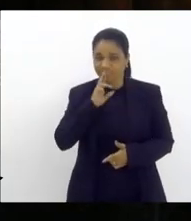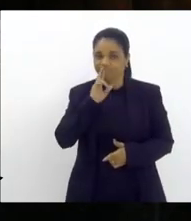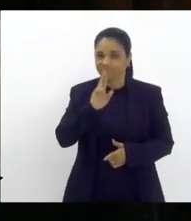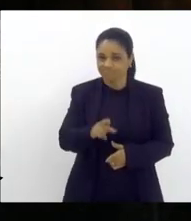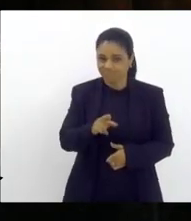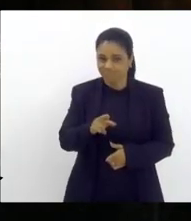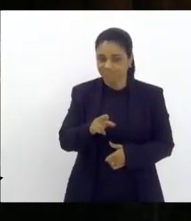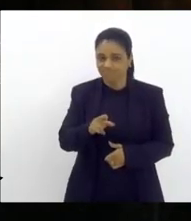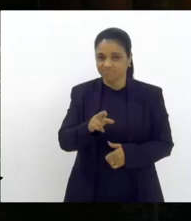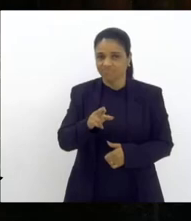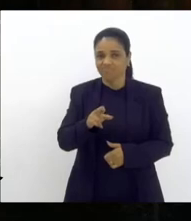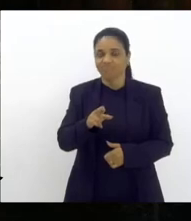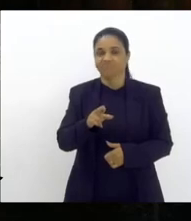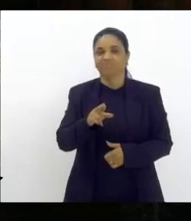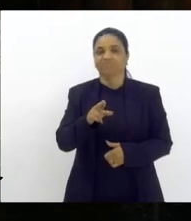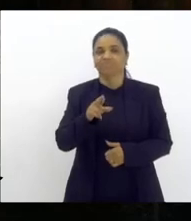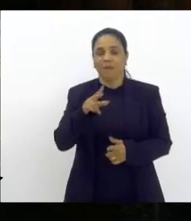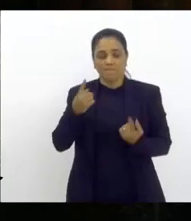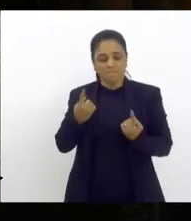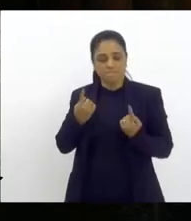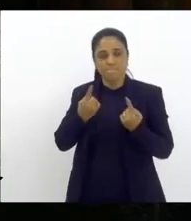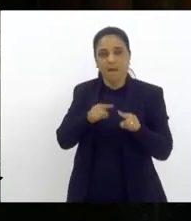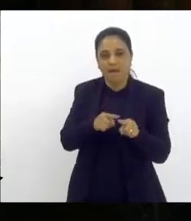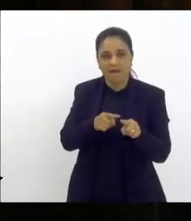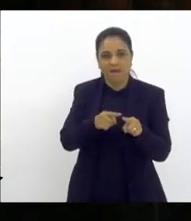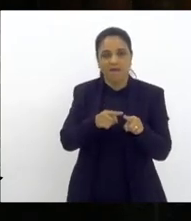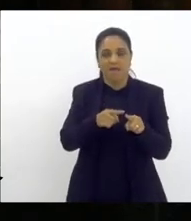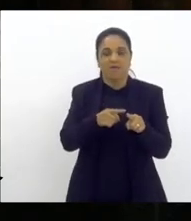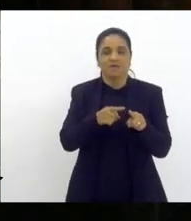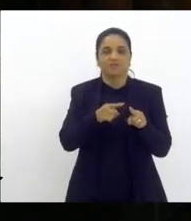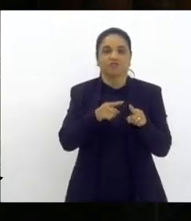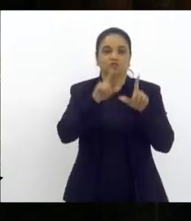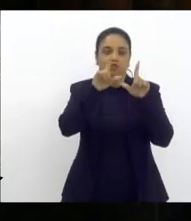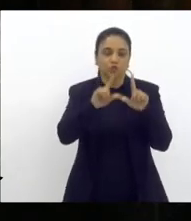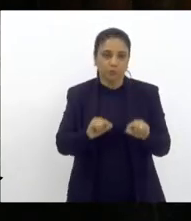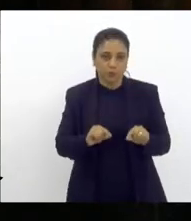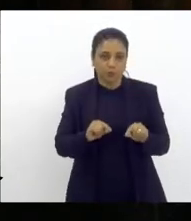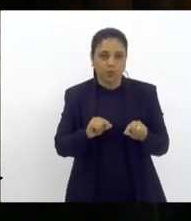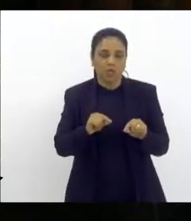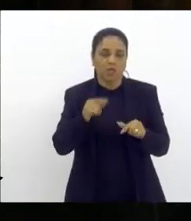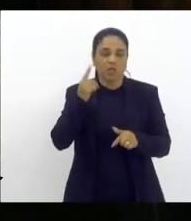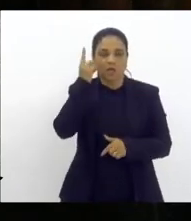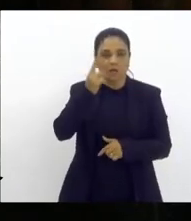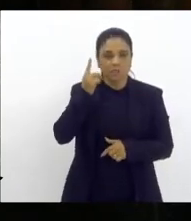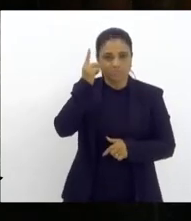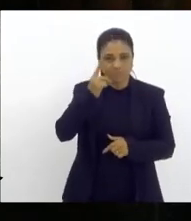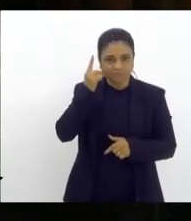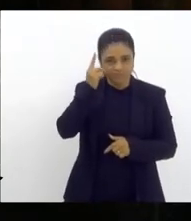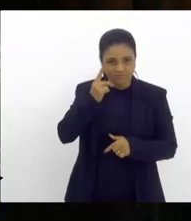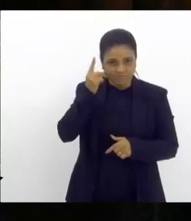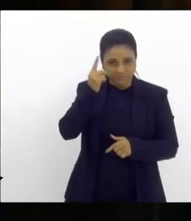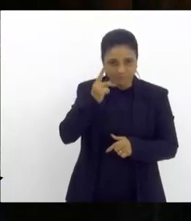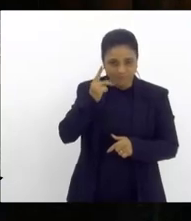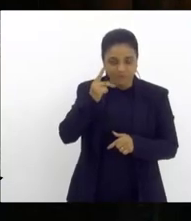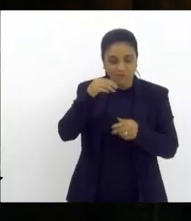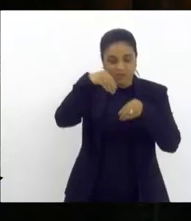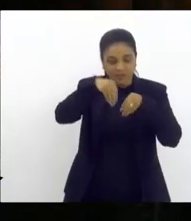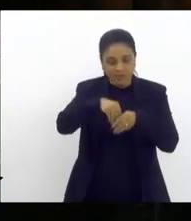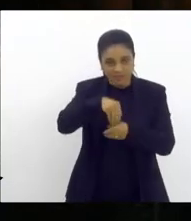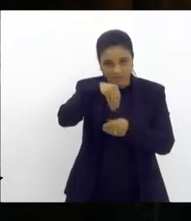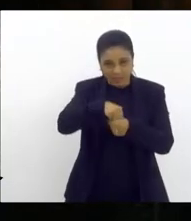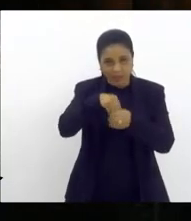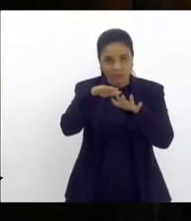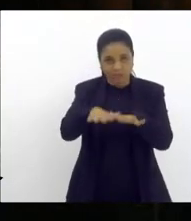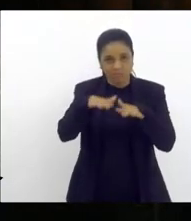com tentativa de desde legitimar a nossa ação política dentro da Assembleia Legislativa é por isso que a gente leva muito